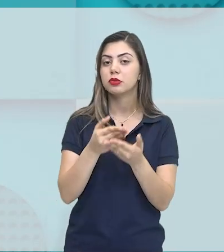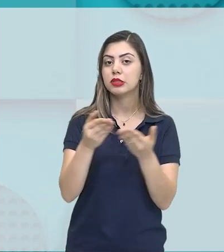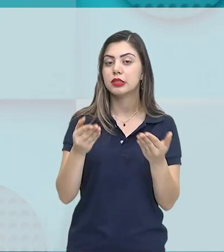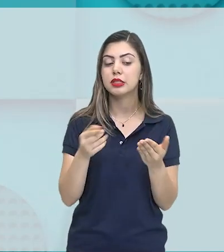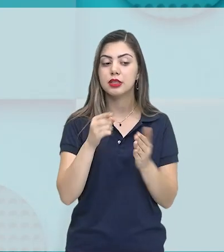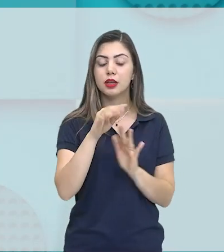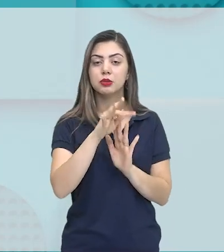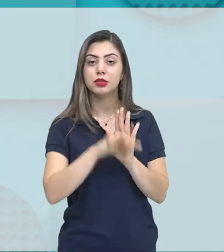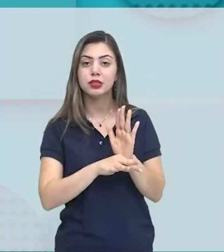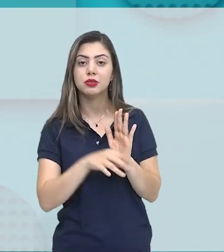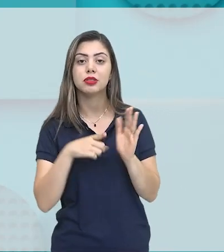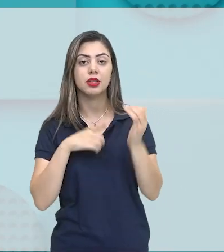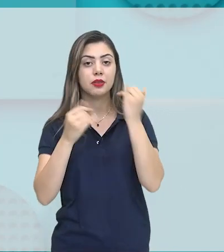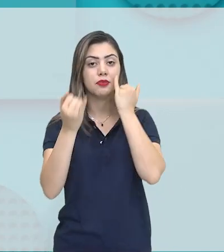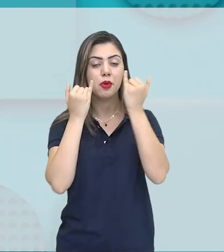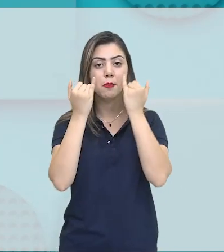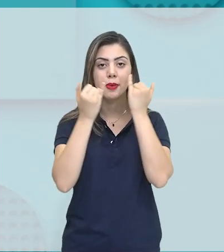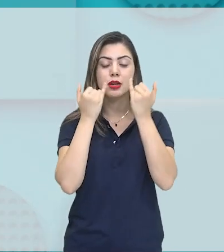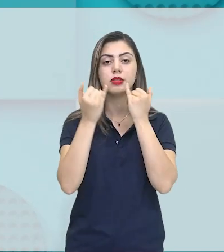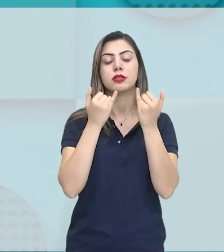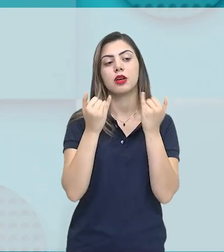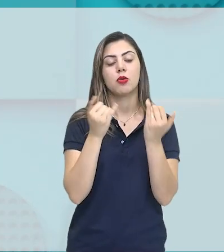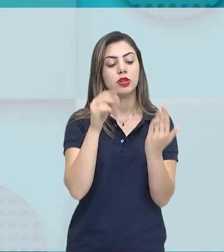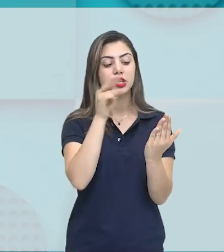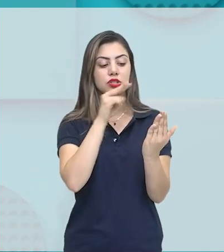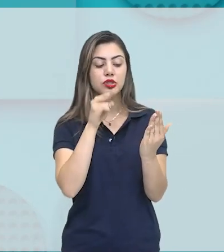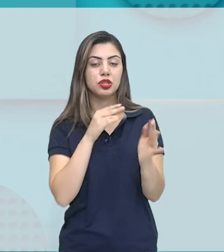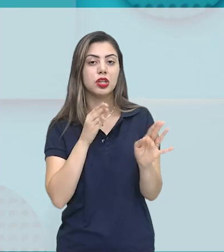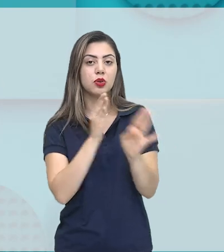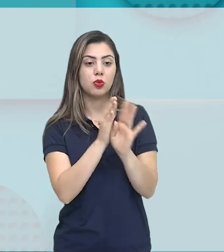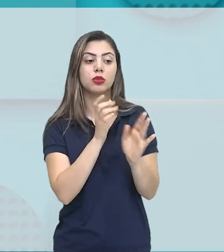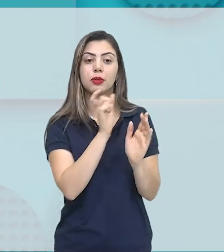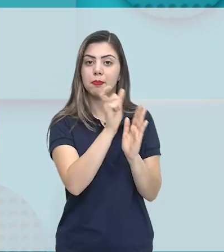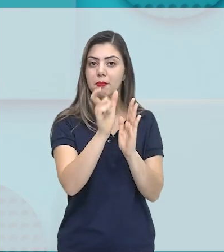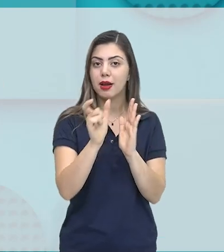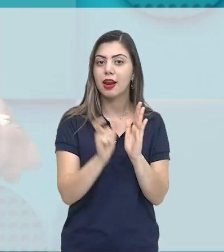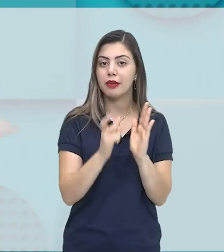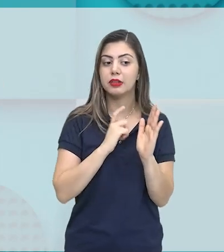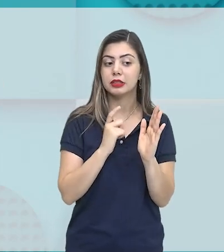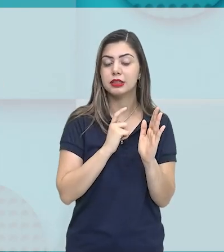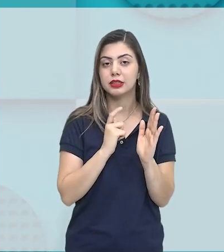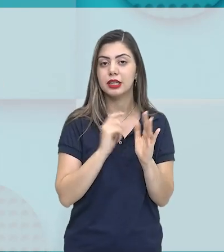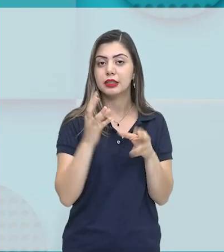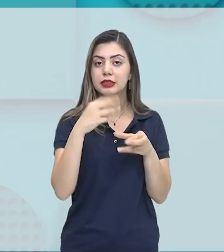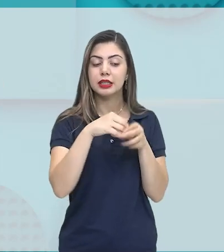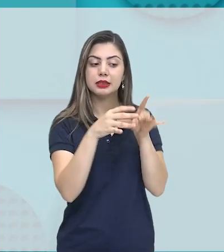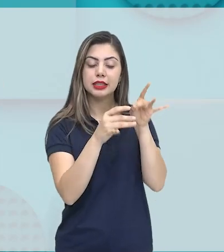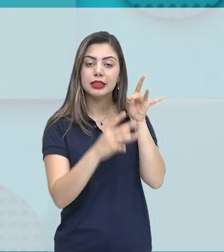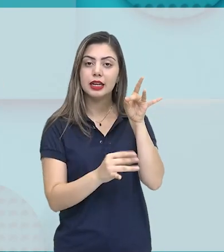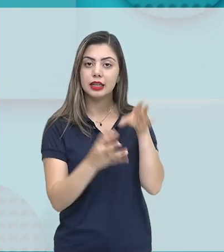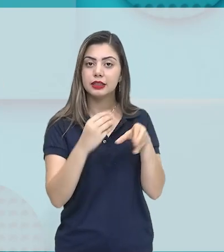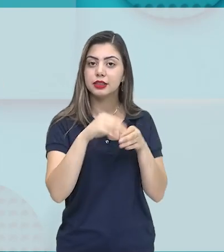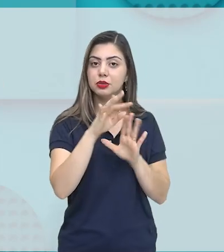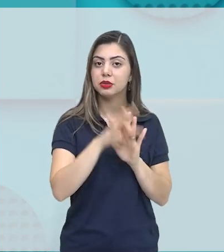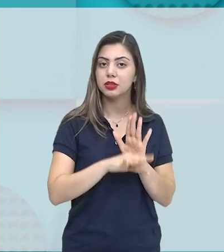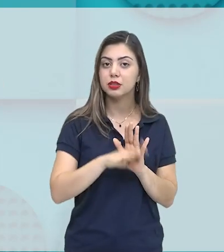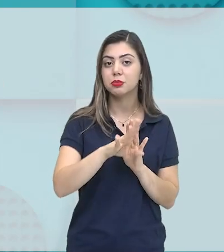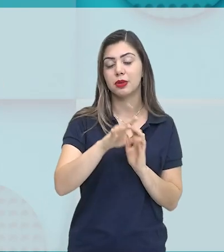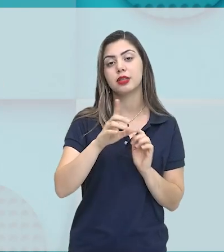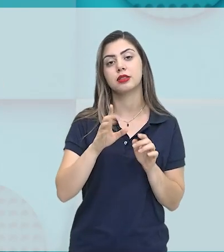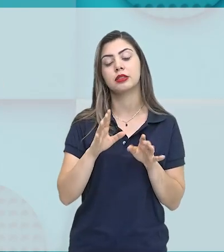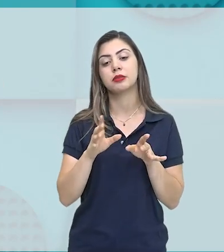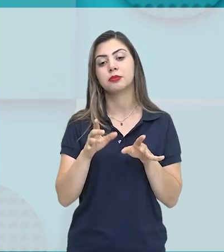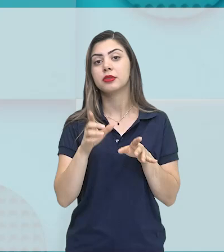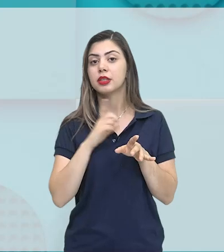porque o texto traz tanto informações explícitas, aquelas evidentes, claras, descritas ali no texto, com